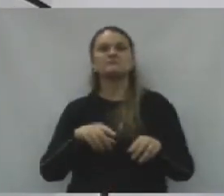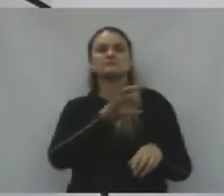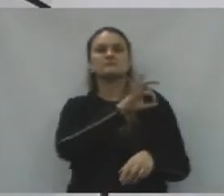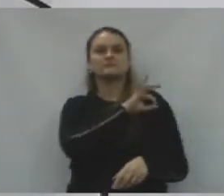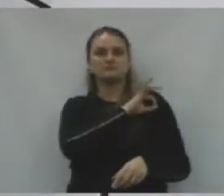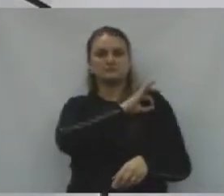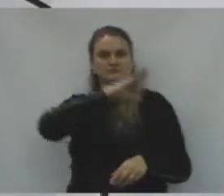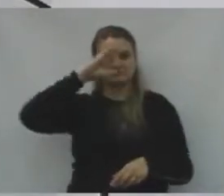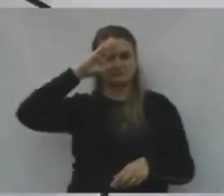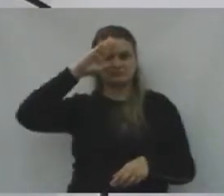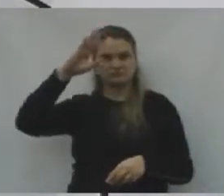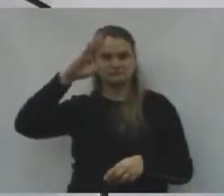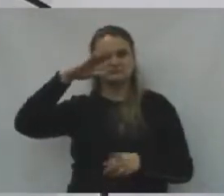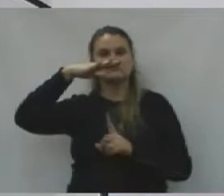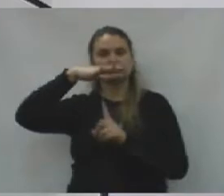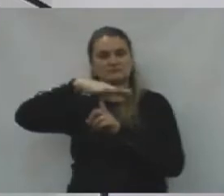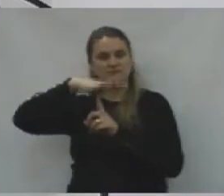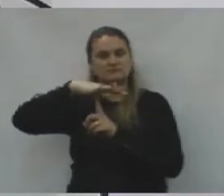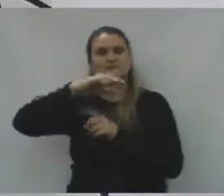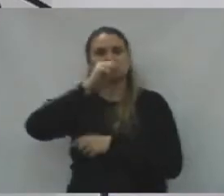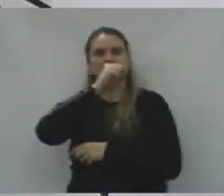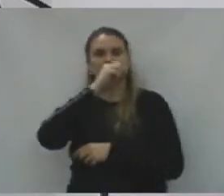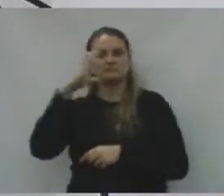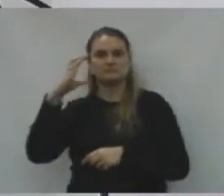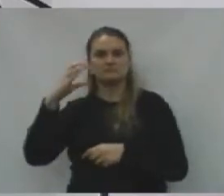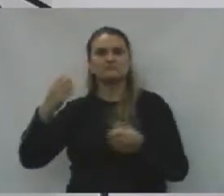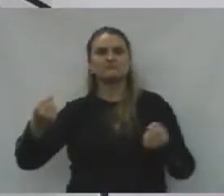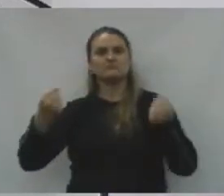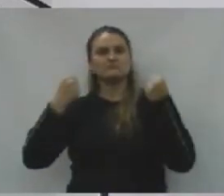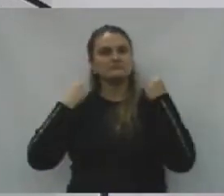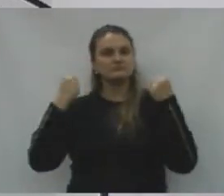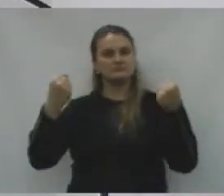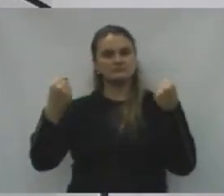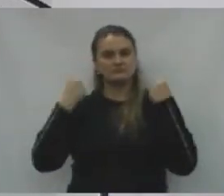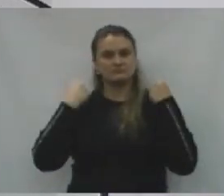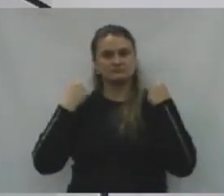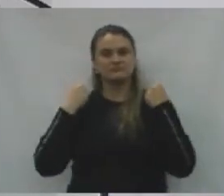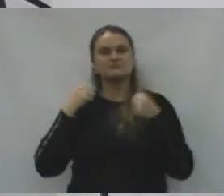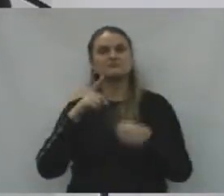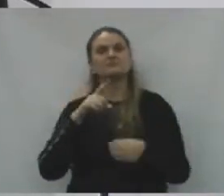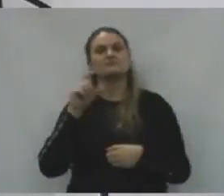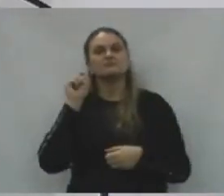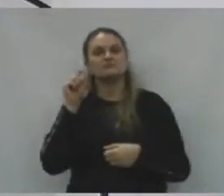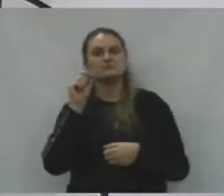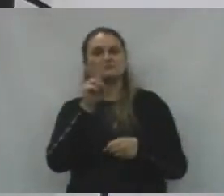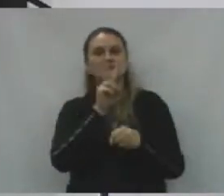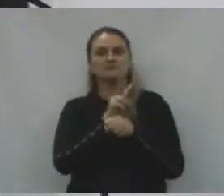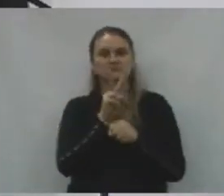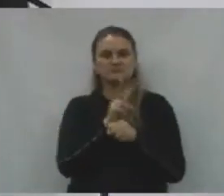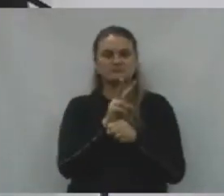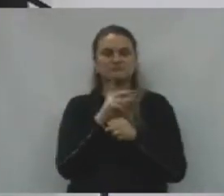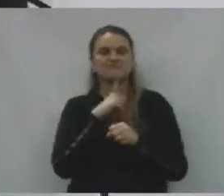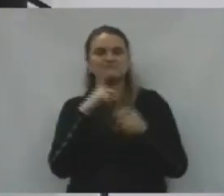com a Polícia Militar, Paraná e Santa Catarina, por meio da academia, em que eles que nos